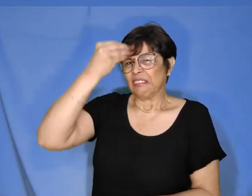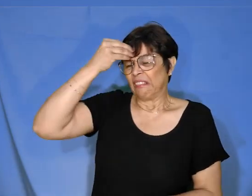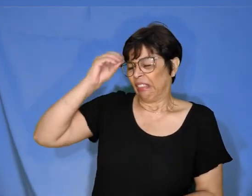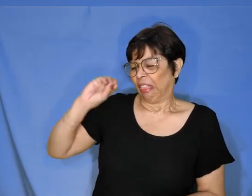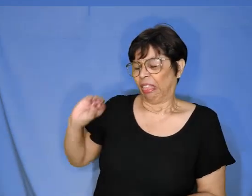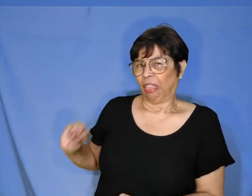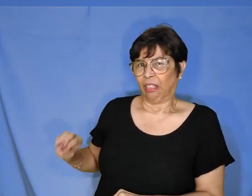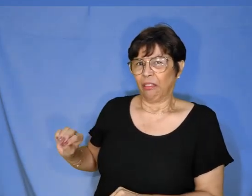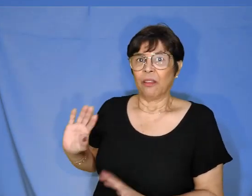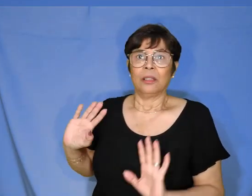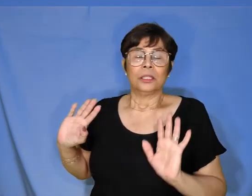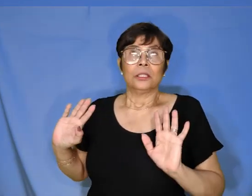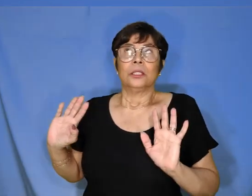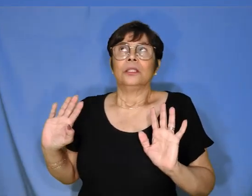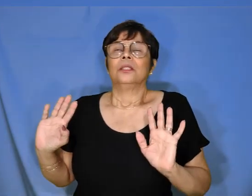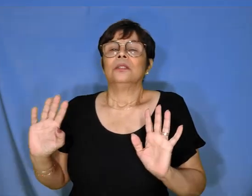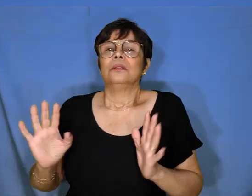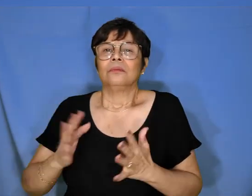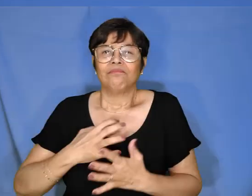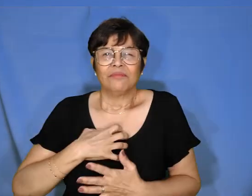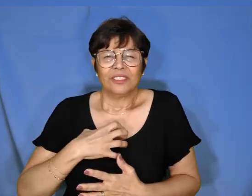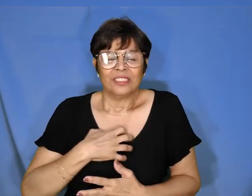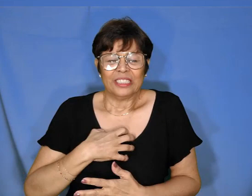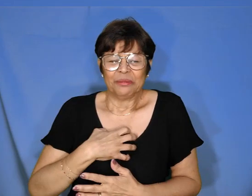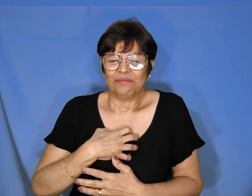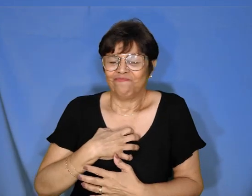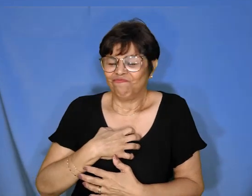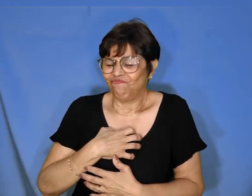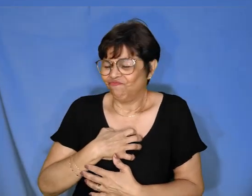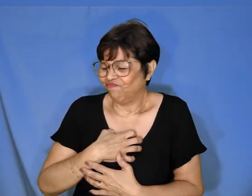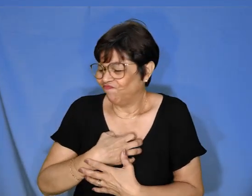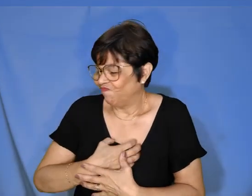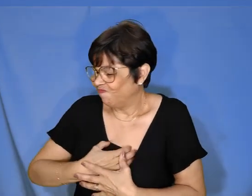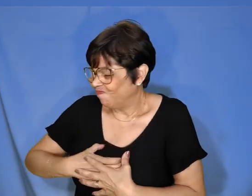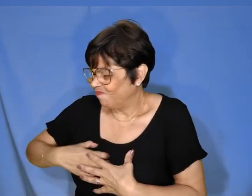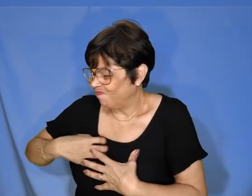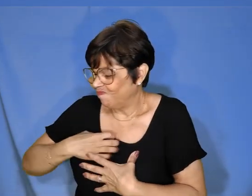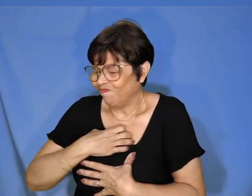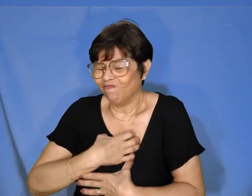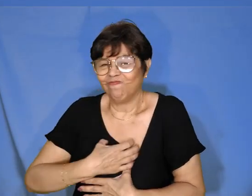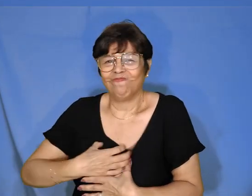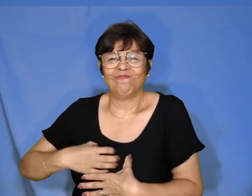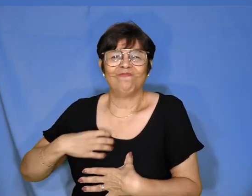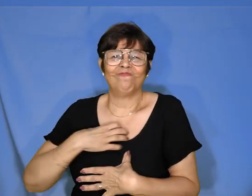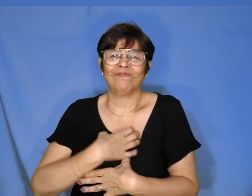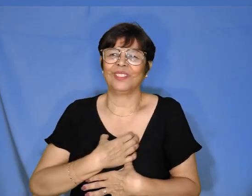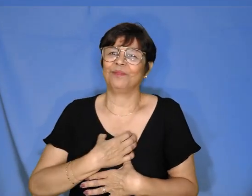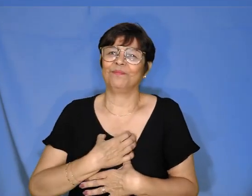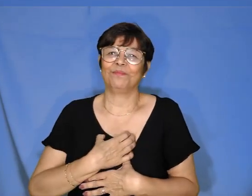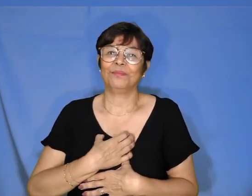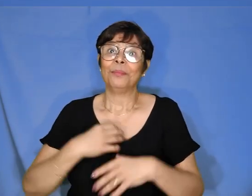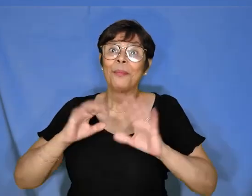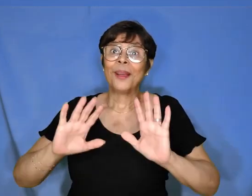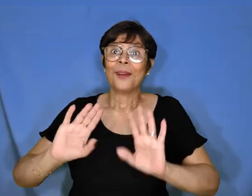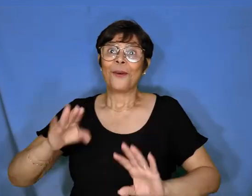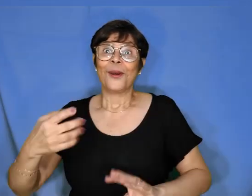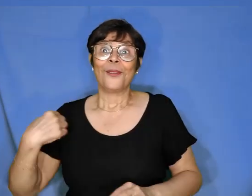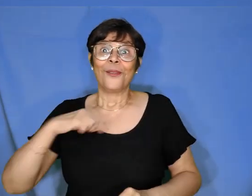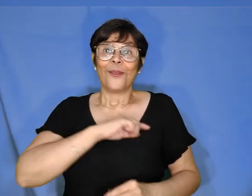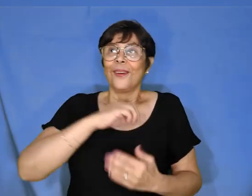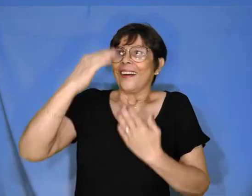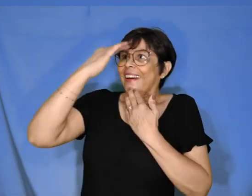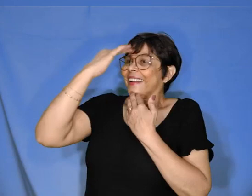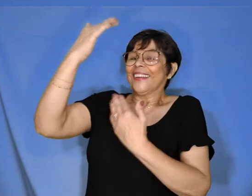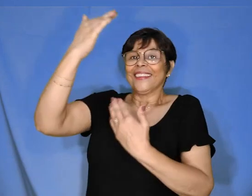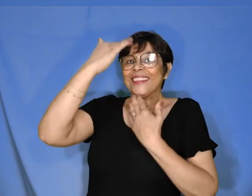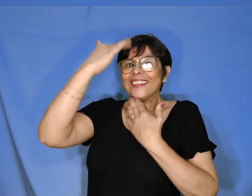homem. O homem que é grato, o ser humano, a mulher, o homem é o sentido genérico, o cristão que é grato, de um modo geral,